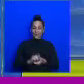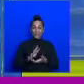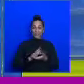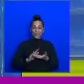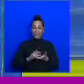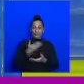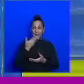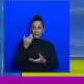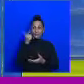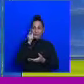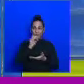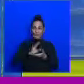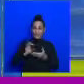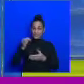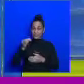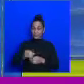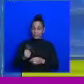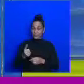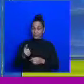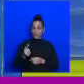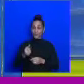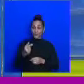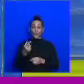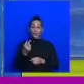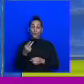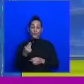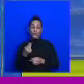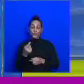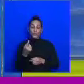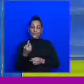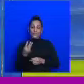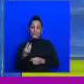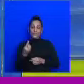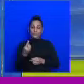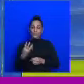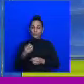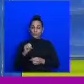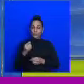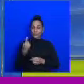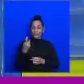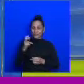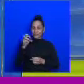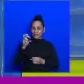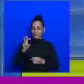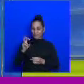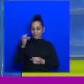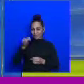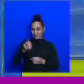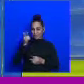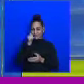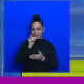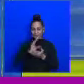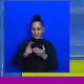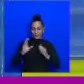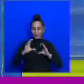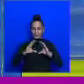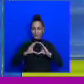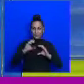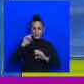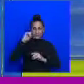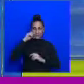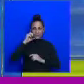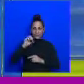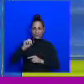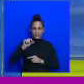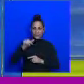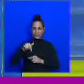Na Loto Fácil você ganha acertando 11, 12, 13, 14 ou 15 números. Bola preta, número